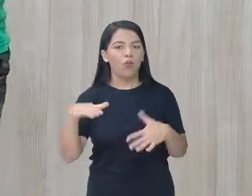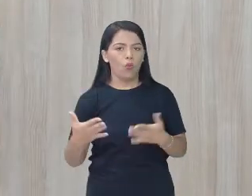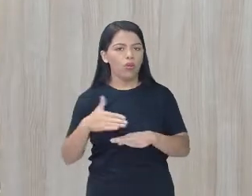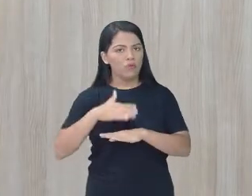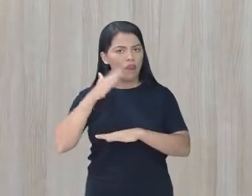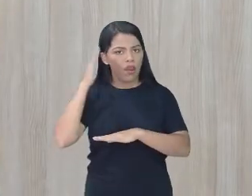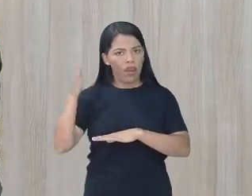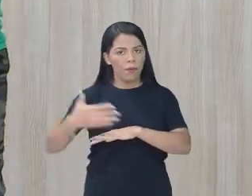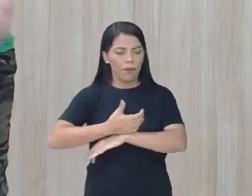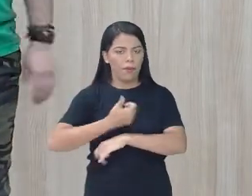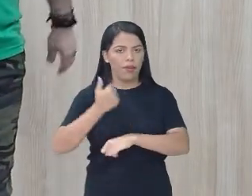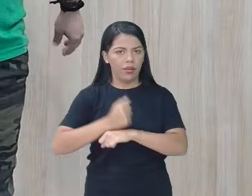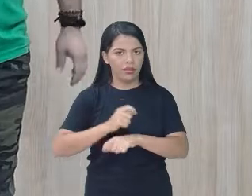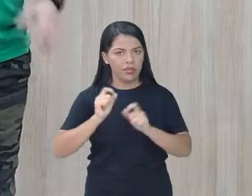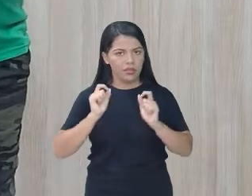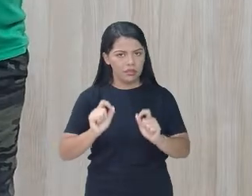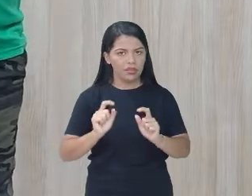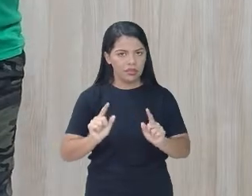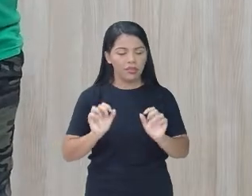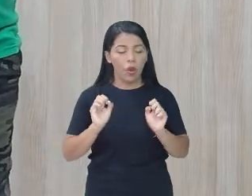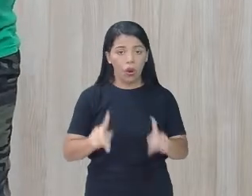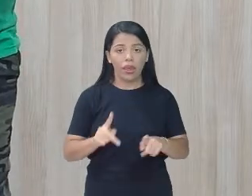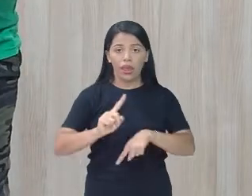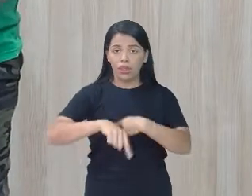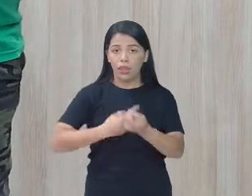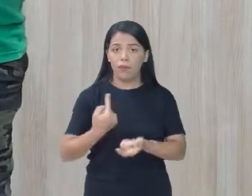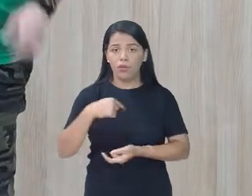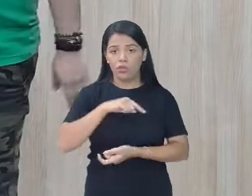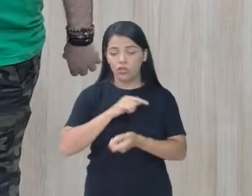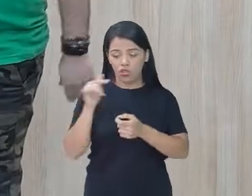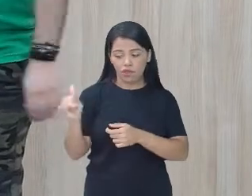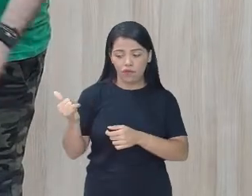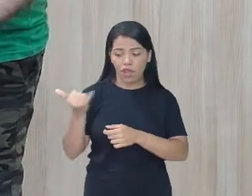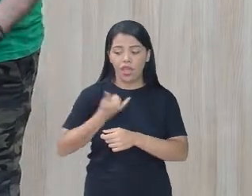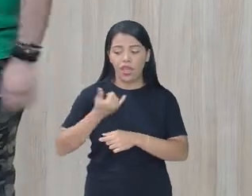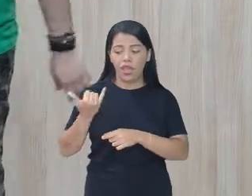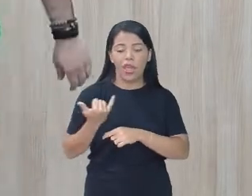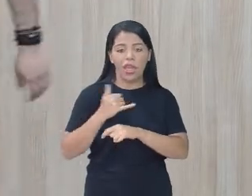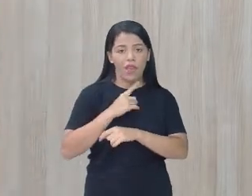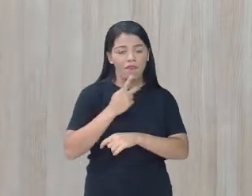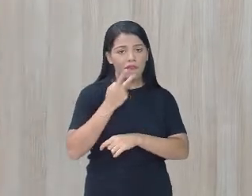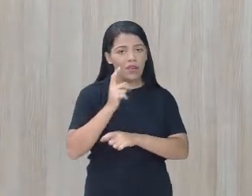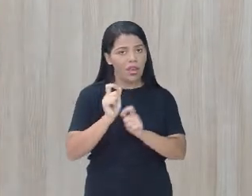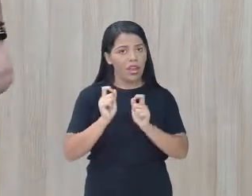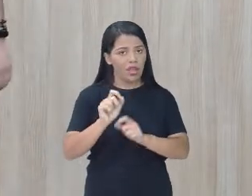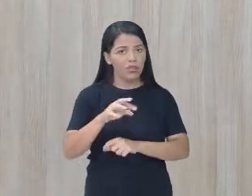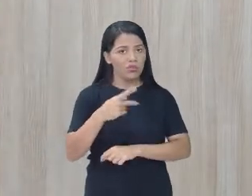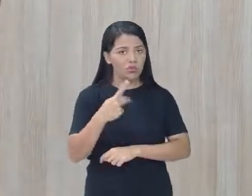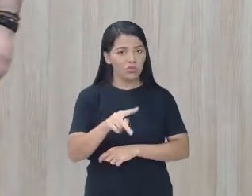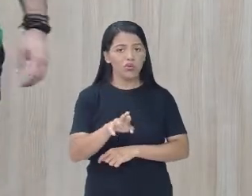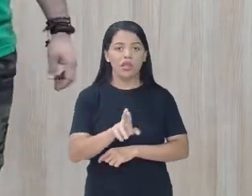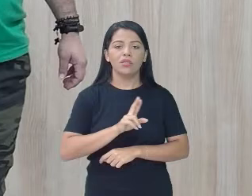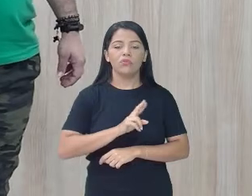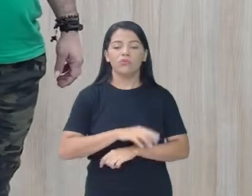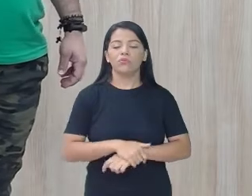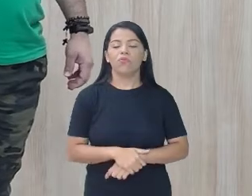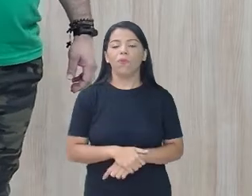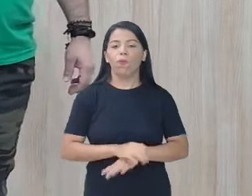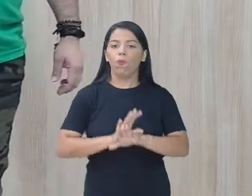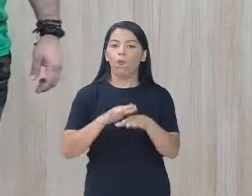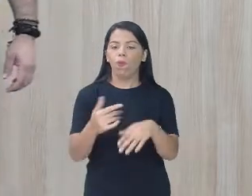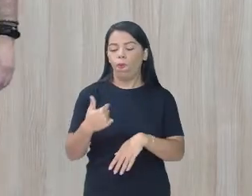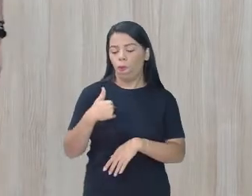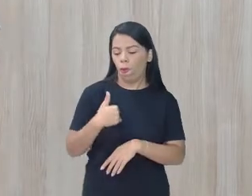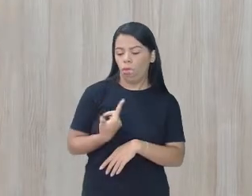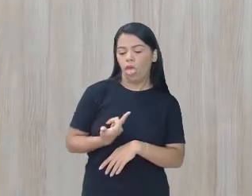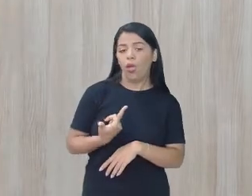gente divulga aqui, né? A gente diz o que é que tu está respondendo aí no chat, ok? Então, vejam, eu